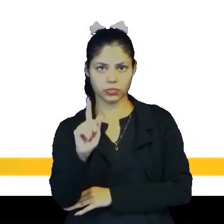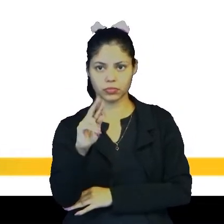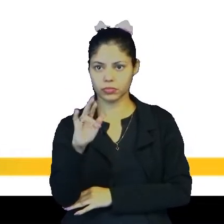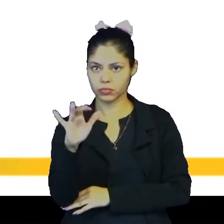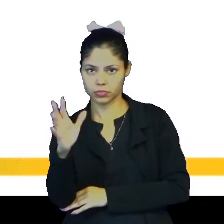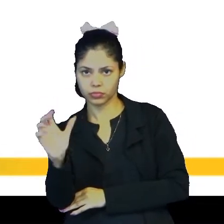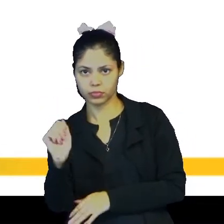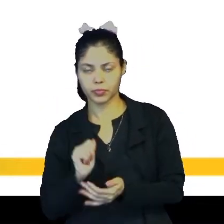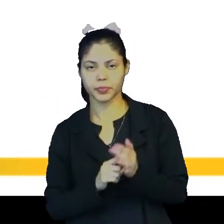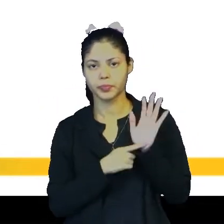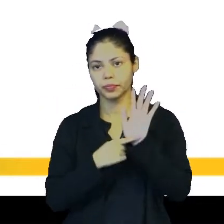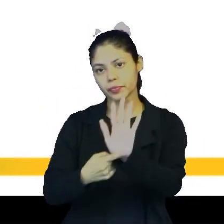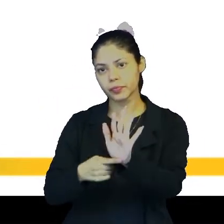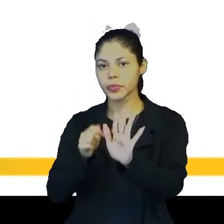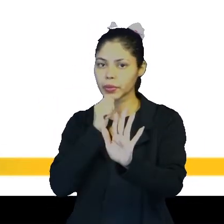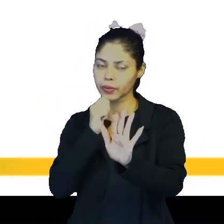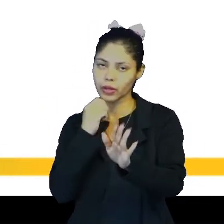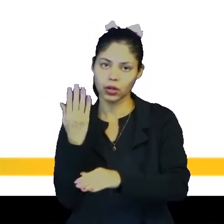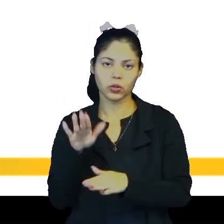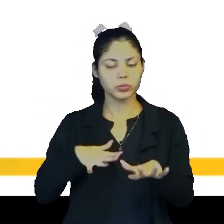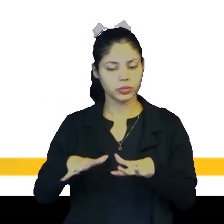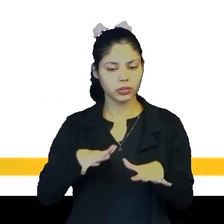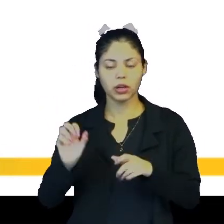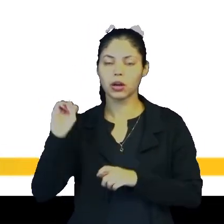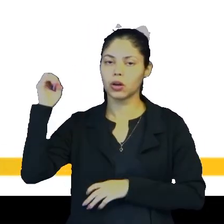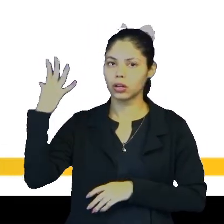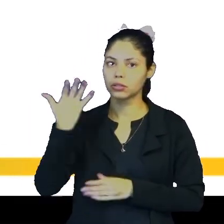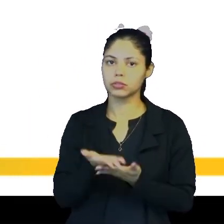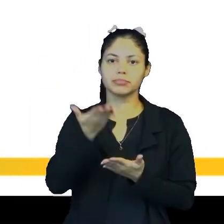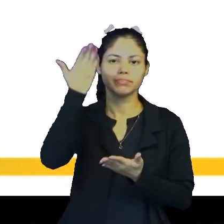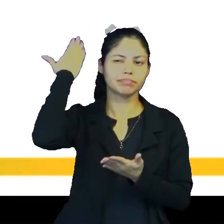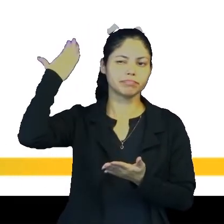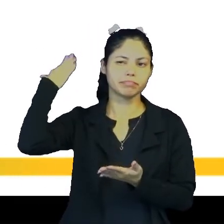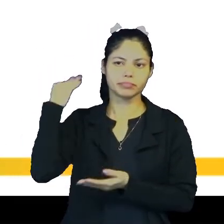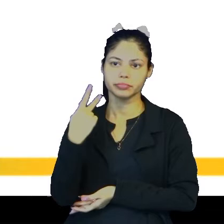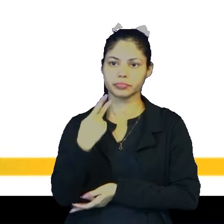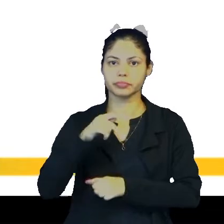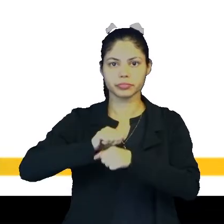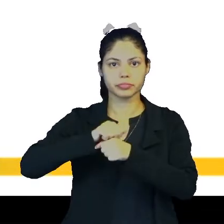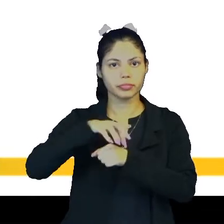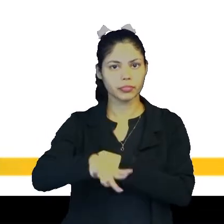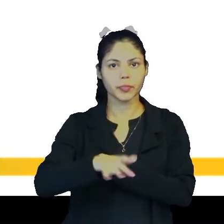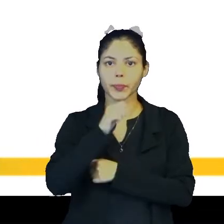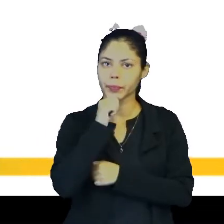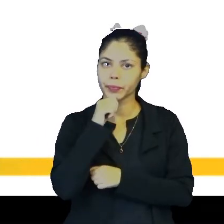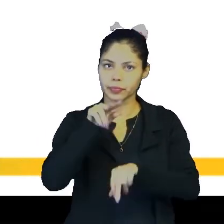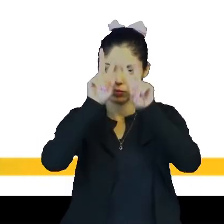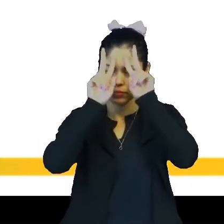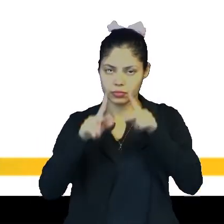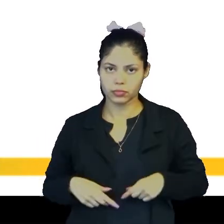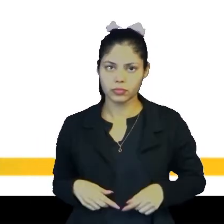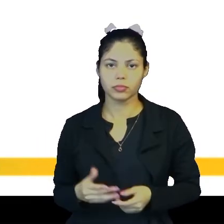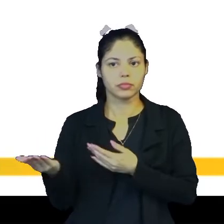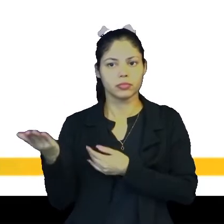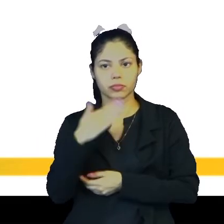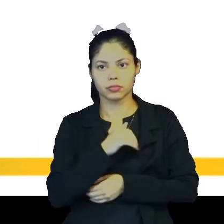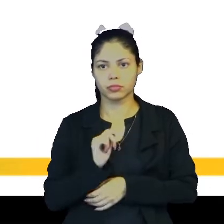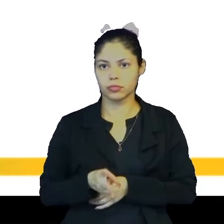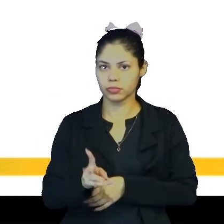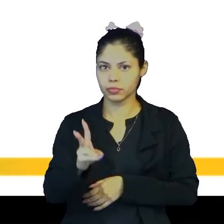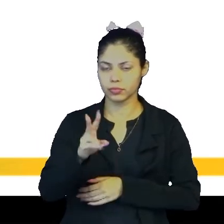esse filme ele representa muito bem esse movimento que teria ocorrido lá na pré-história, né, da história humana. Vamos seguir?